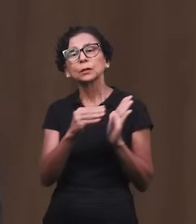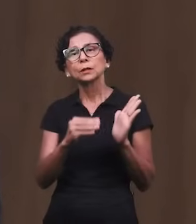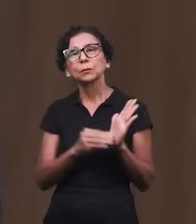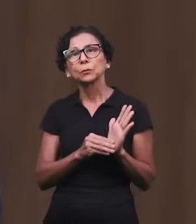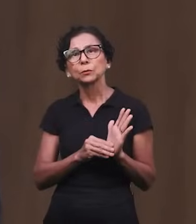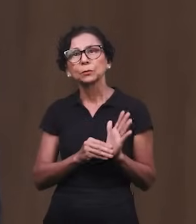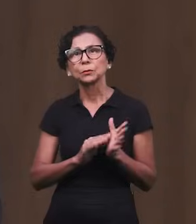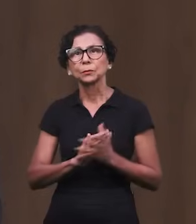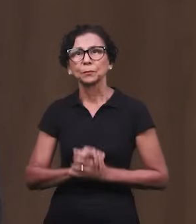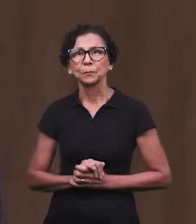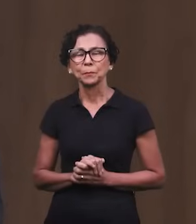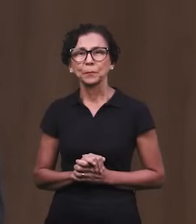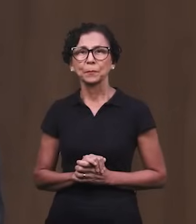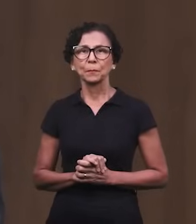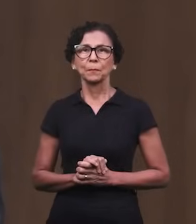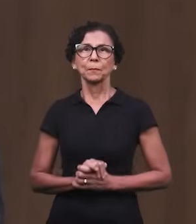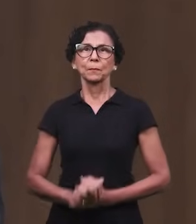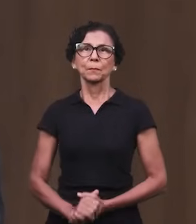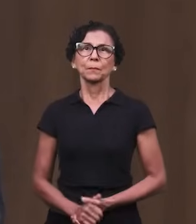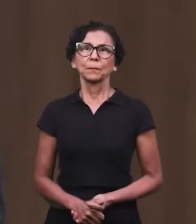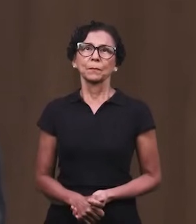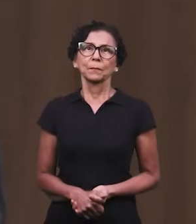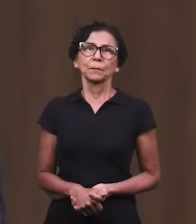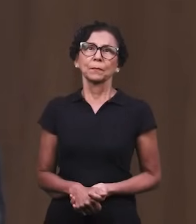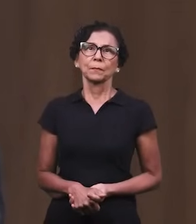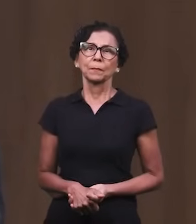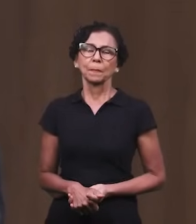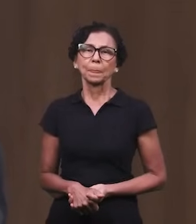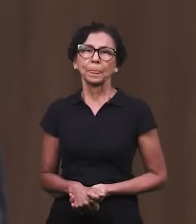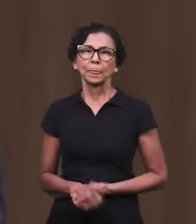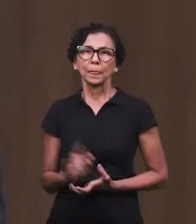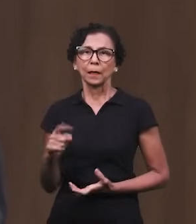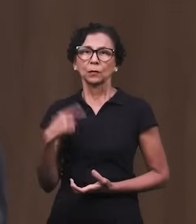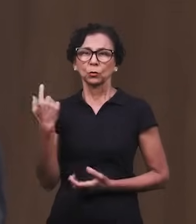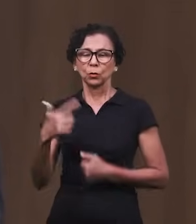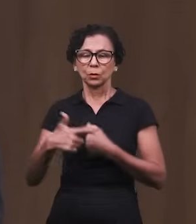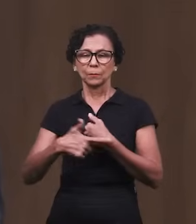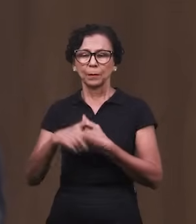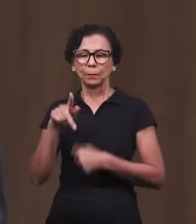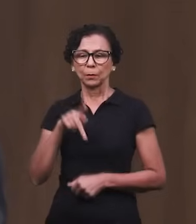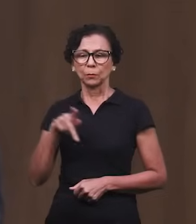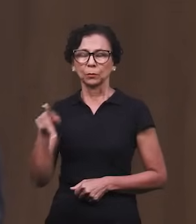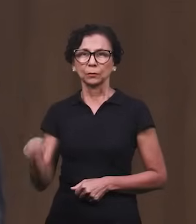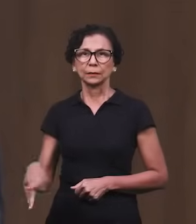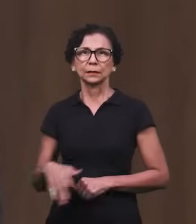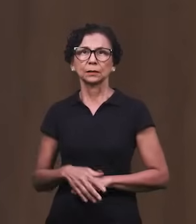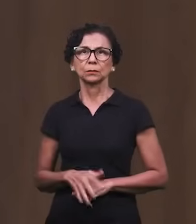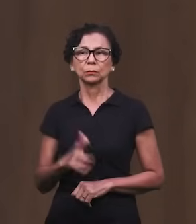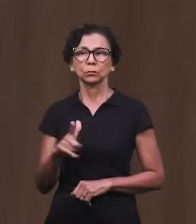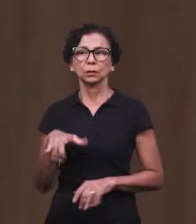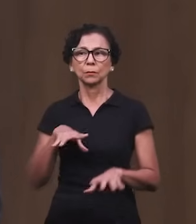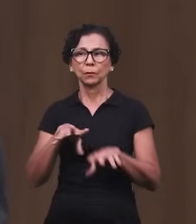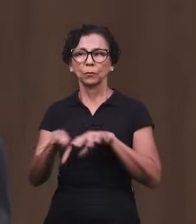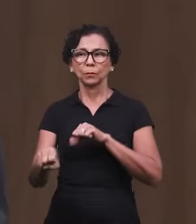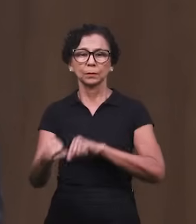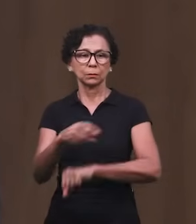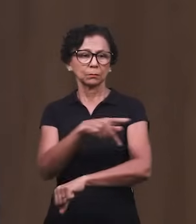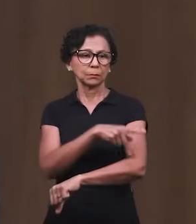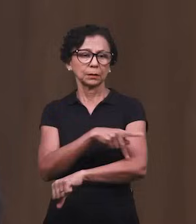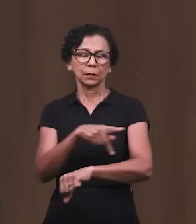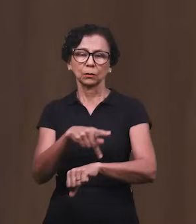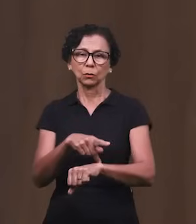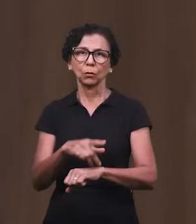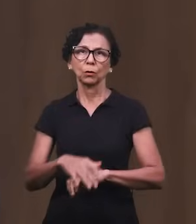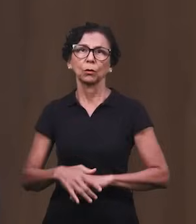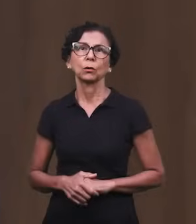mas nós não temos uma formação pedagógica como um profissional de ensino, né? Nós somos professores, eu estava falando com o Josias aqui esses